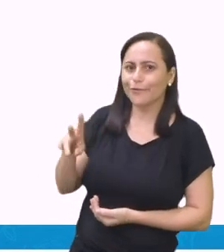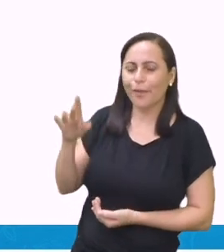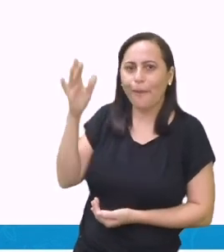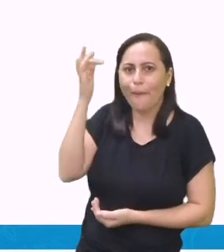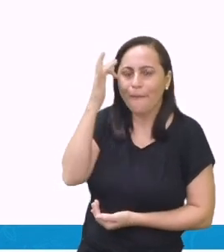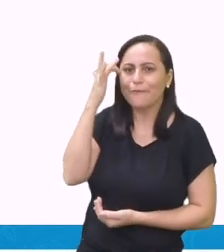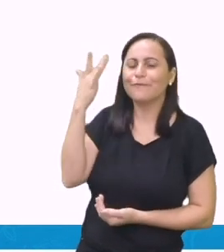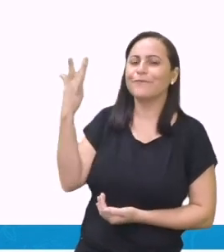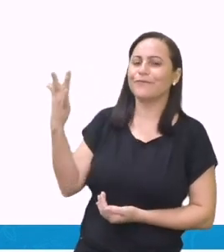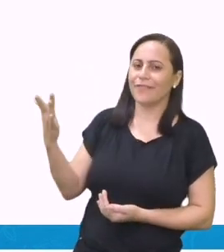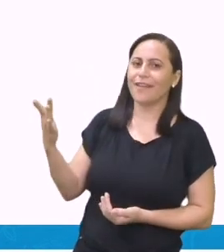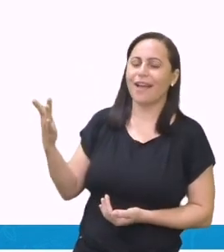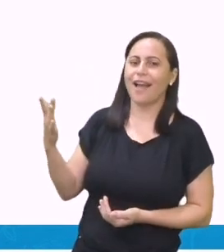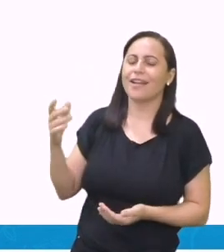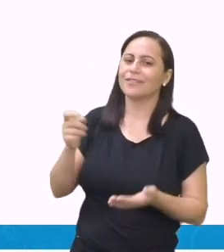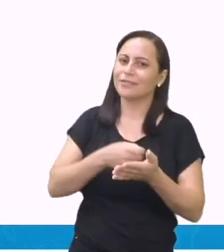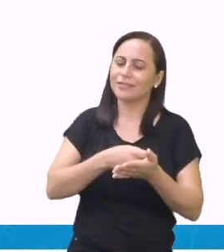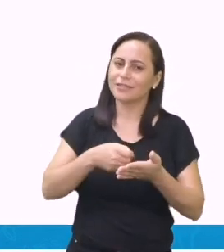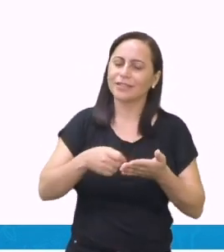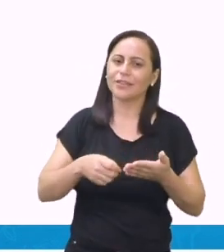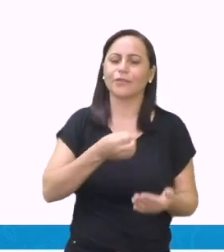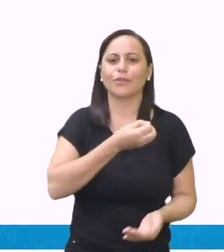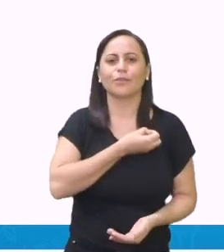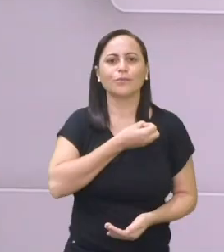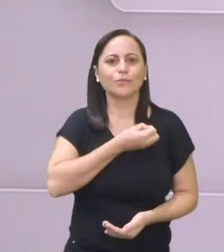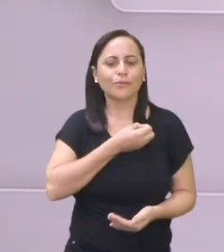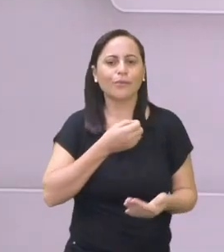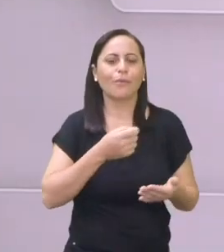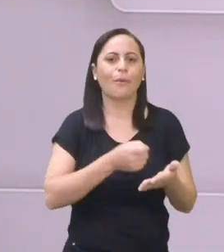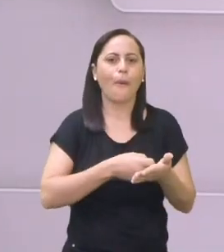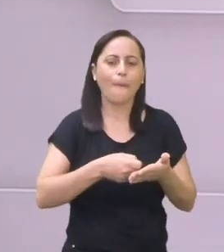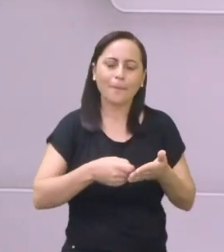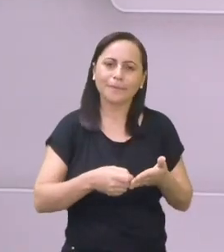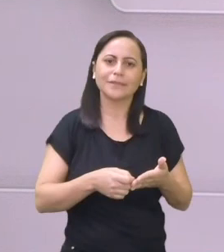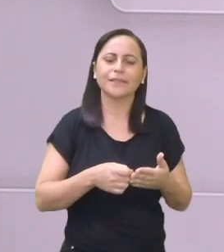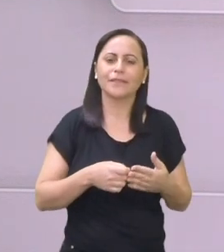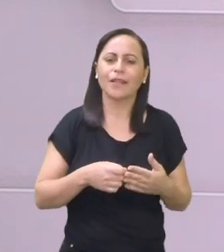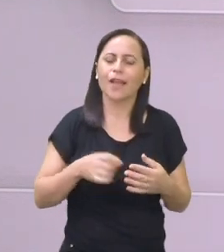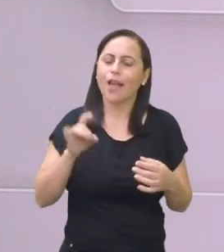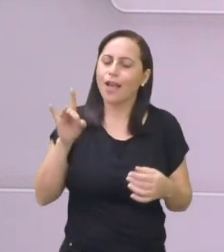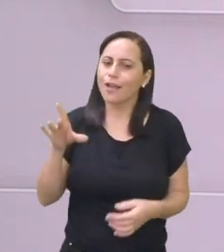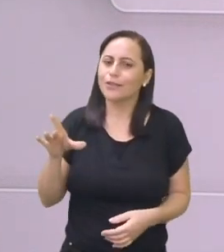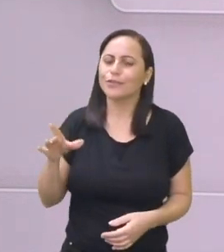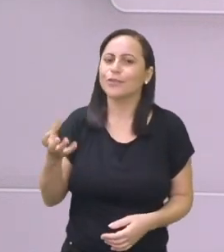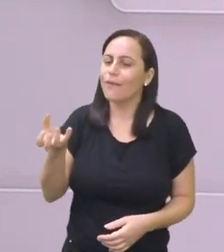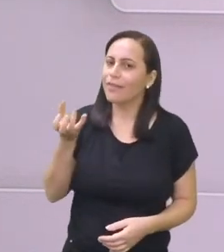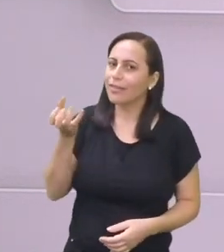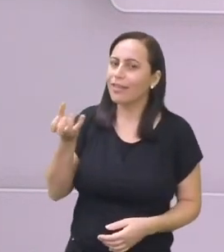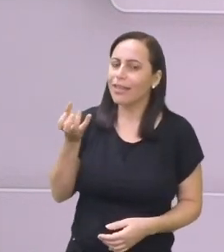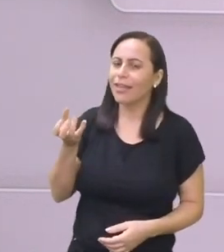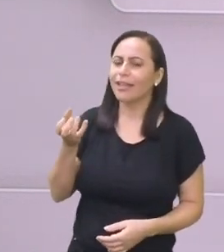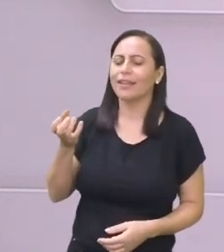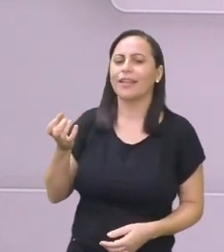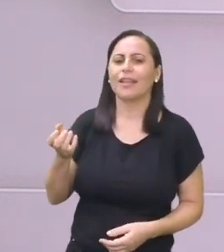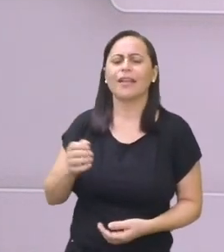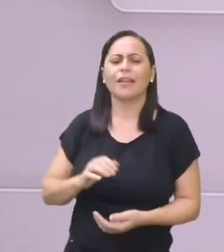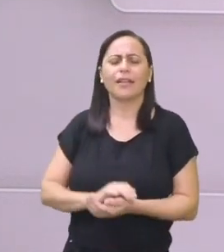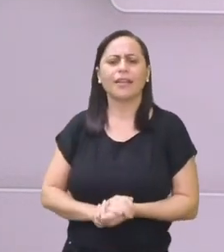gente escrever os números ordinais por extenso? Basta ter vontade, treinar. Ficou na